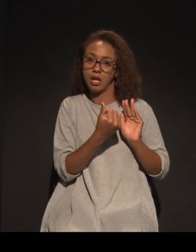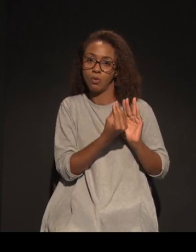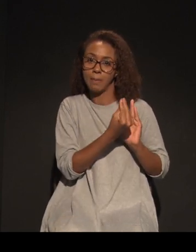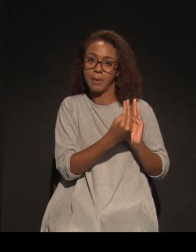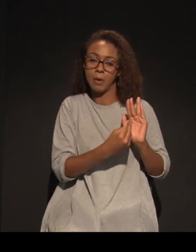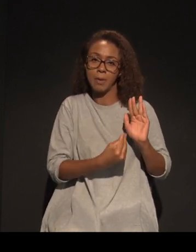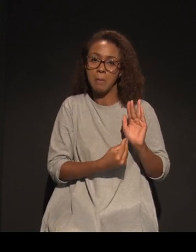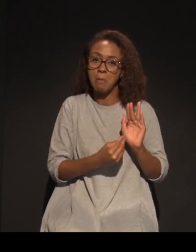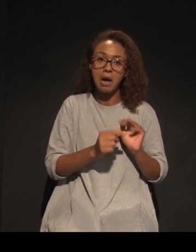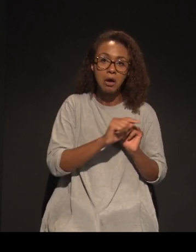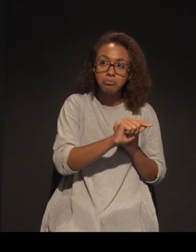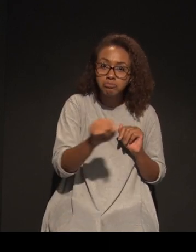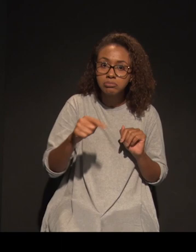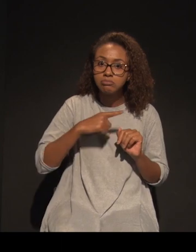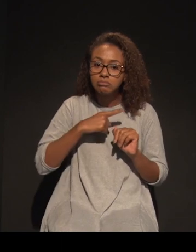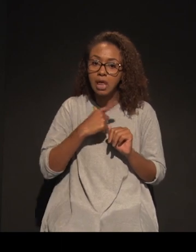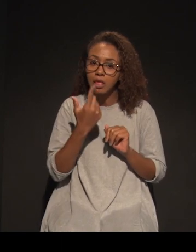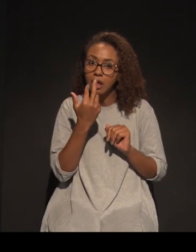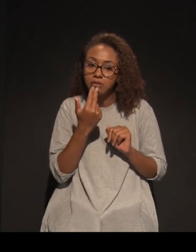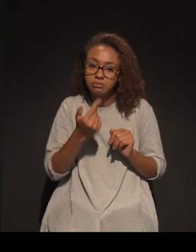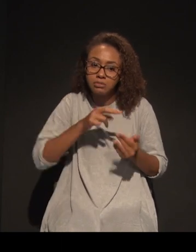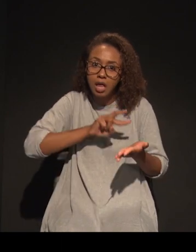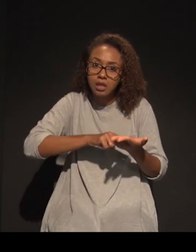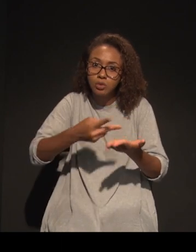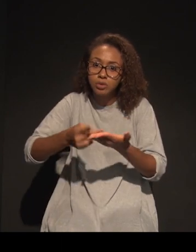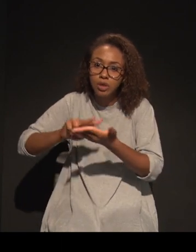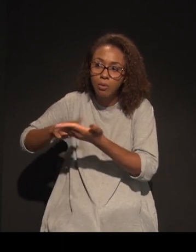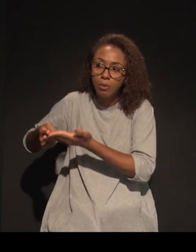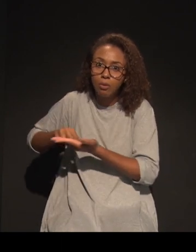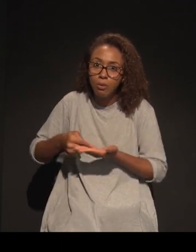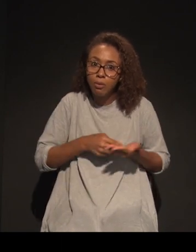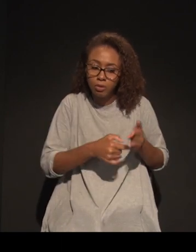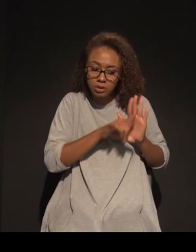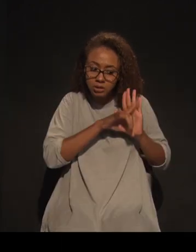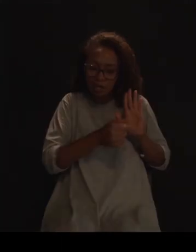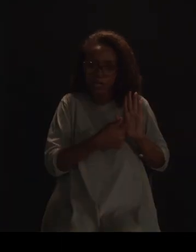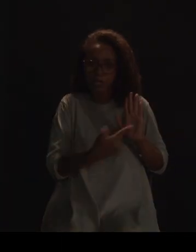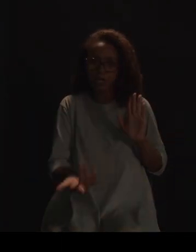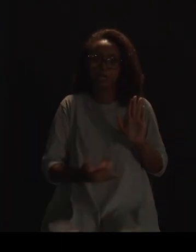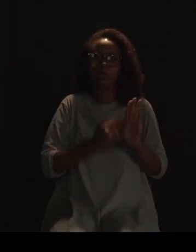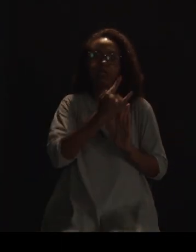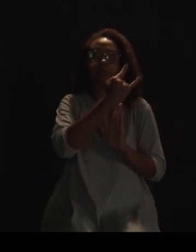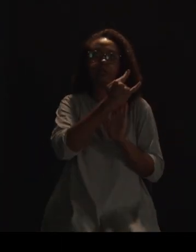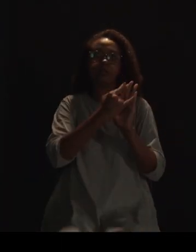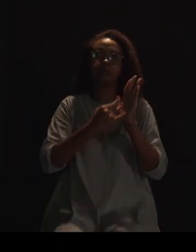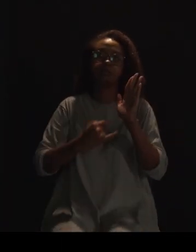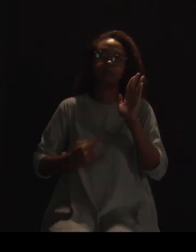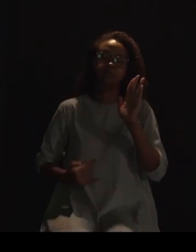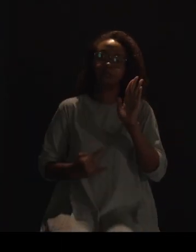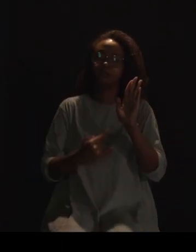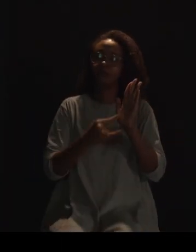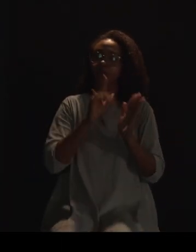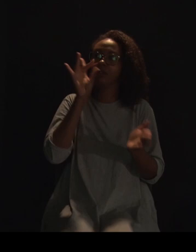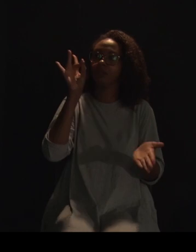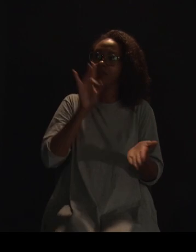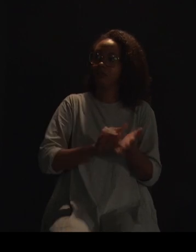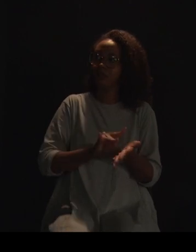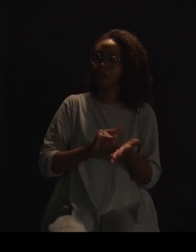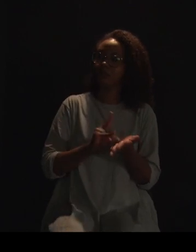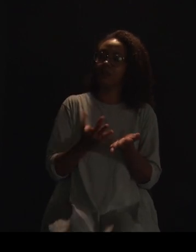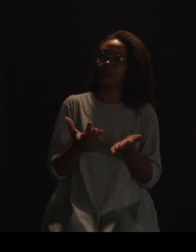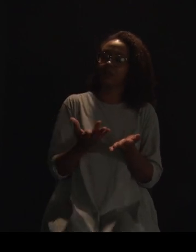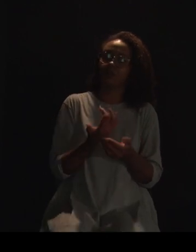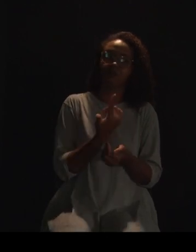traduzido para as suas línguas maternas é documentos oficiais há documentos que permitam